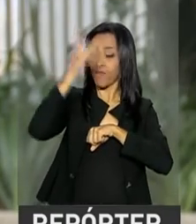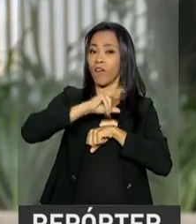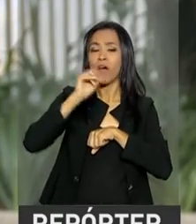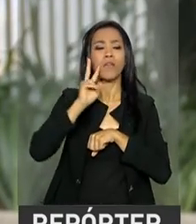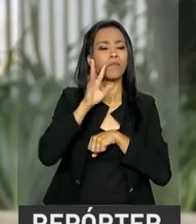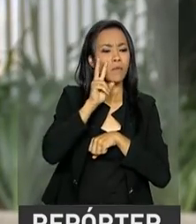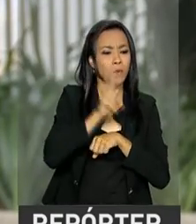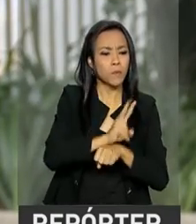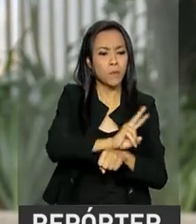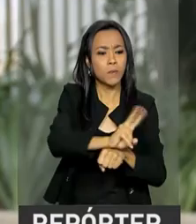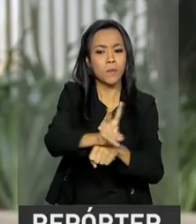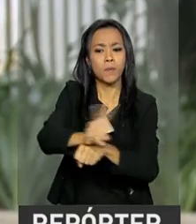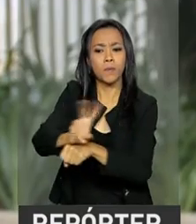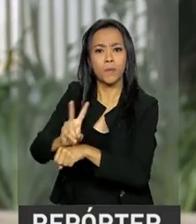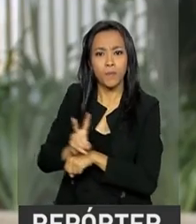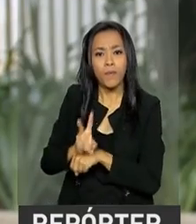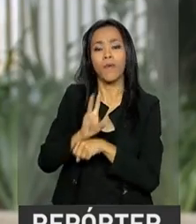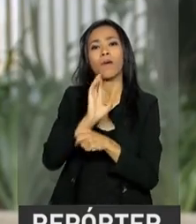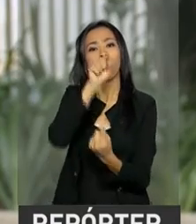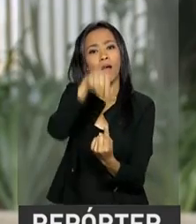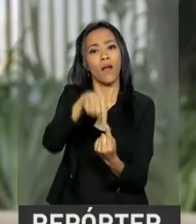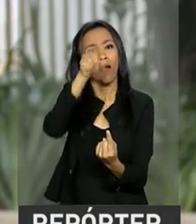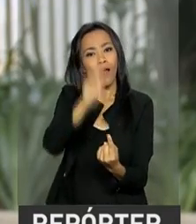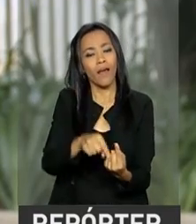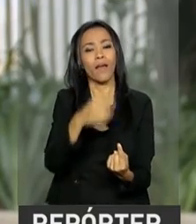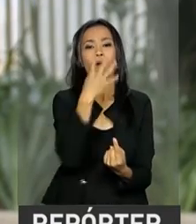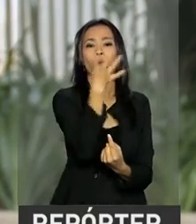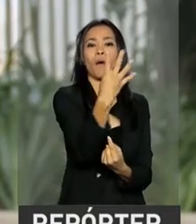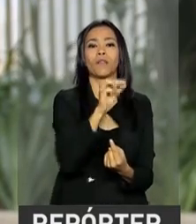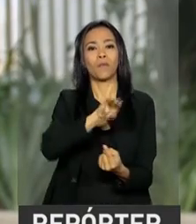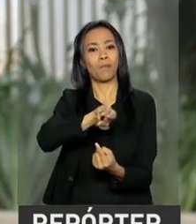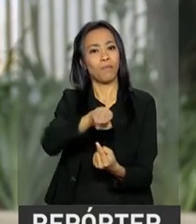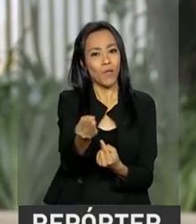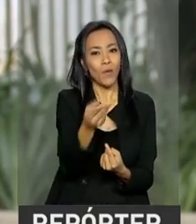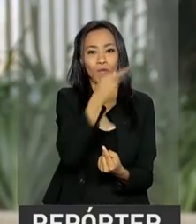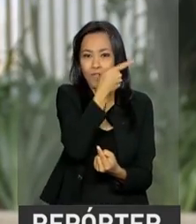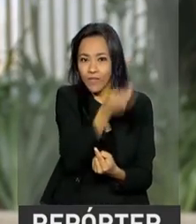execução do programa. A ideia é alcançar 4 milhões de visitas semanais.